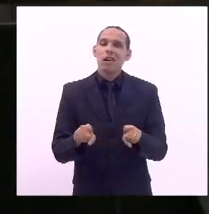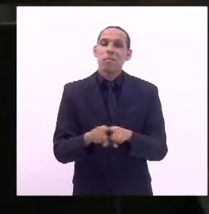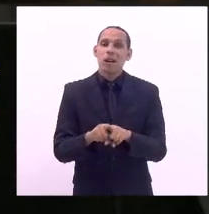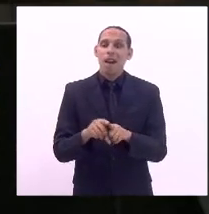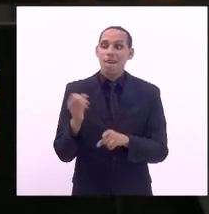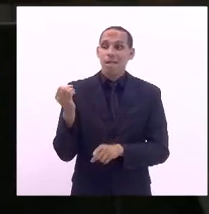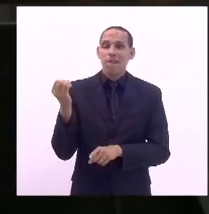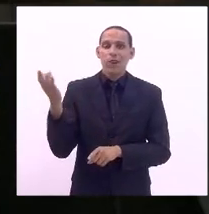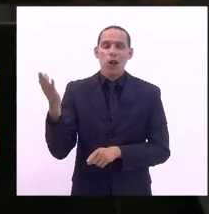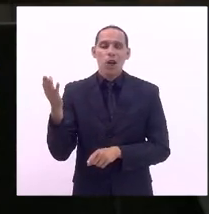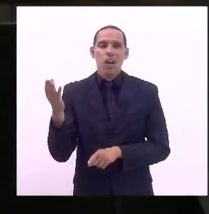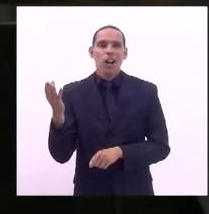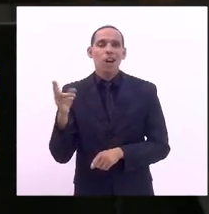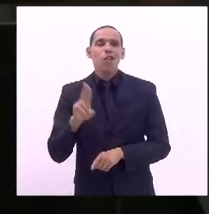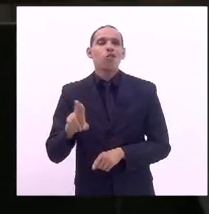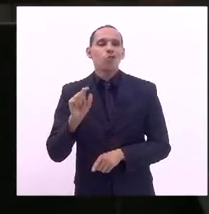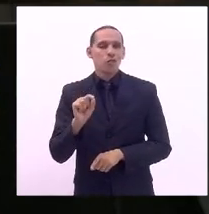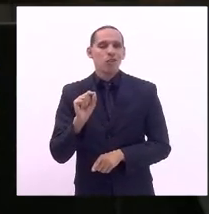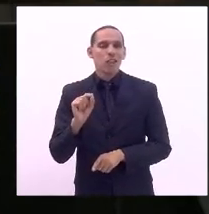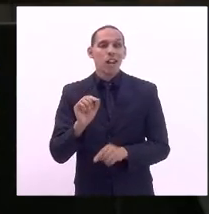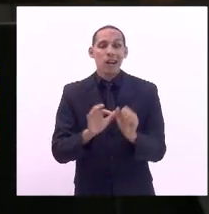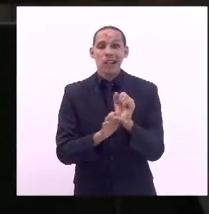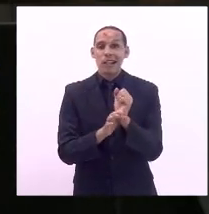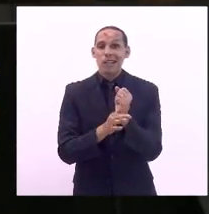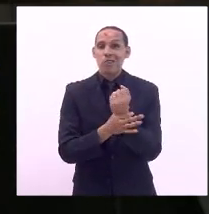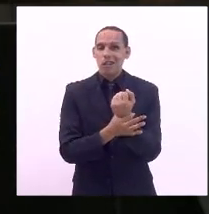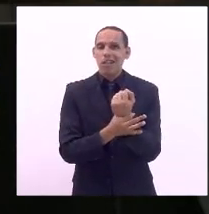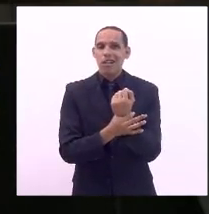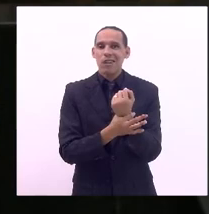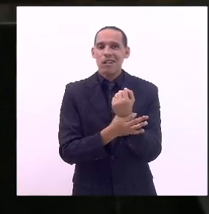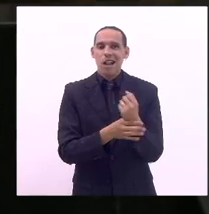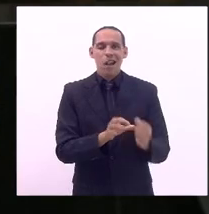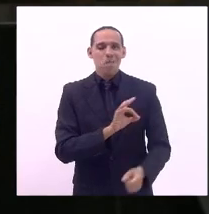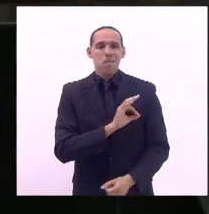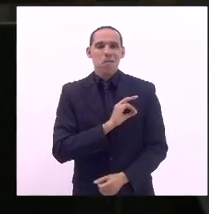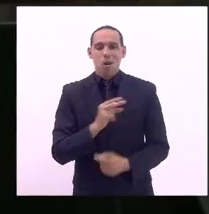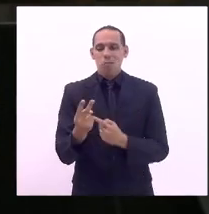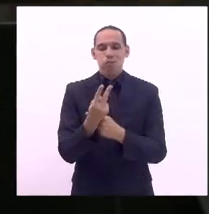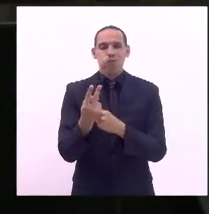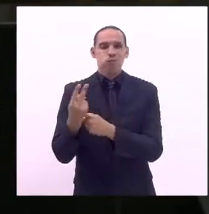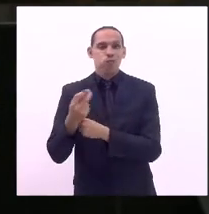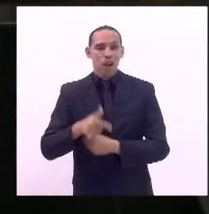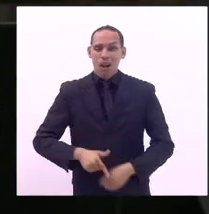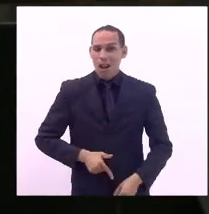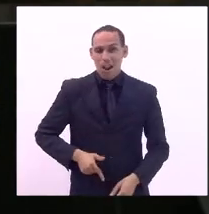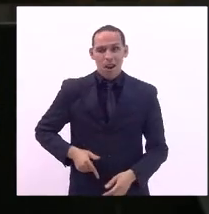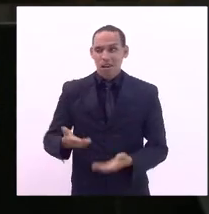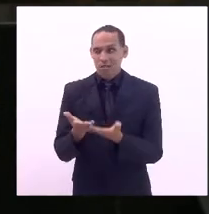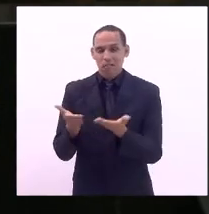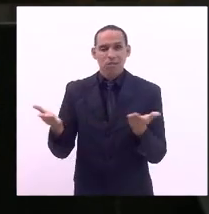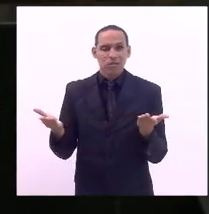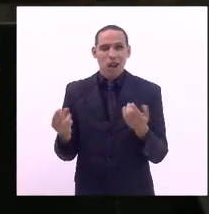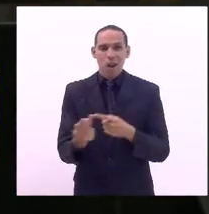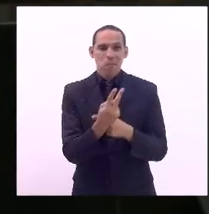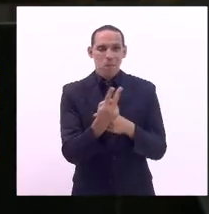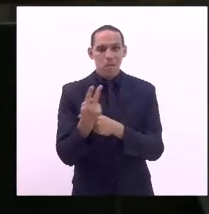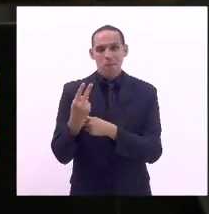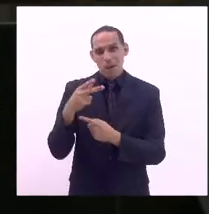daqui usam diversos seguranças armados para garantir a eles a sua segurança particular.